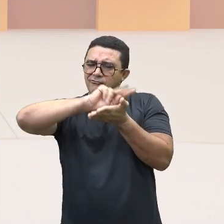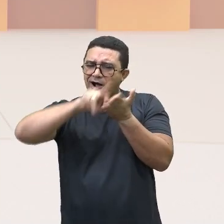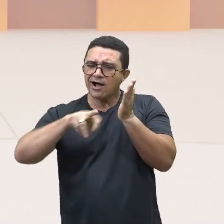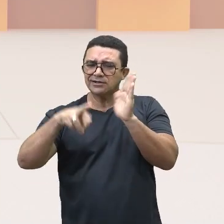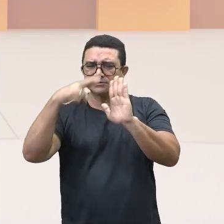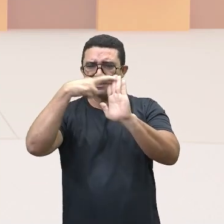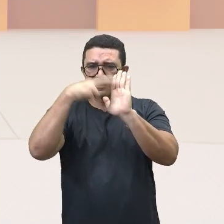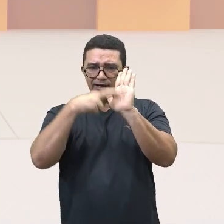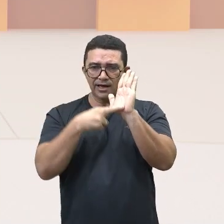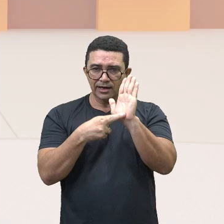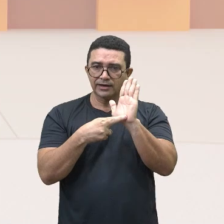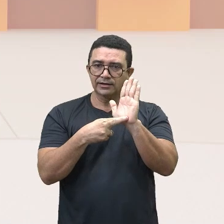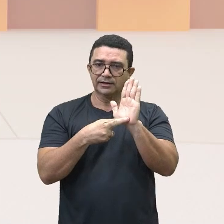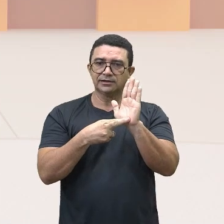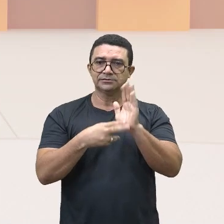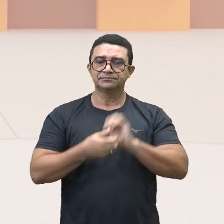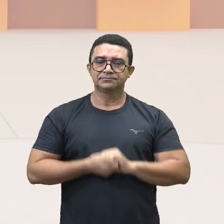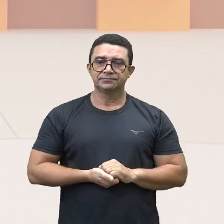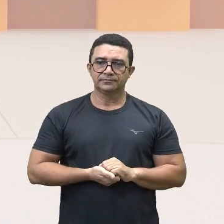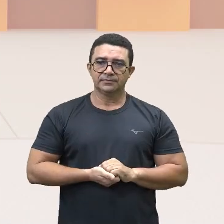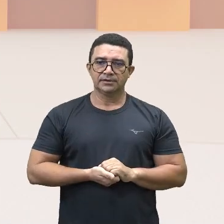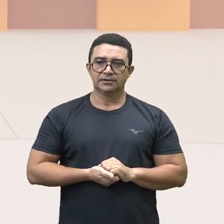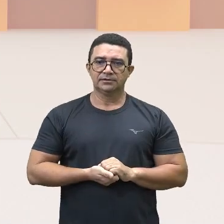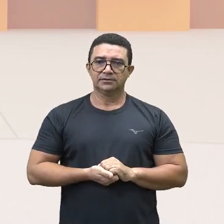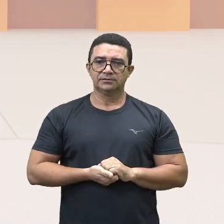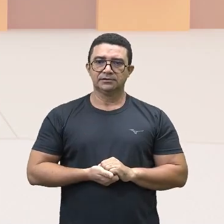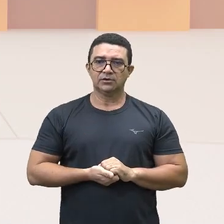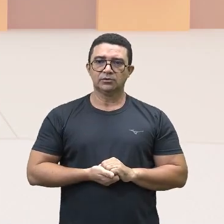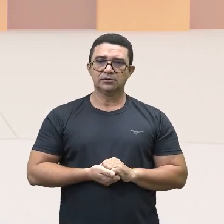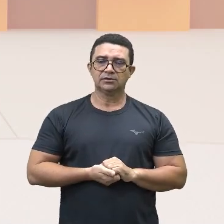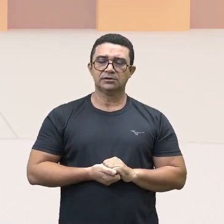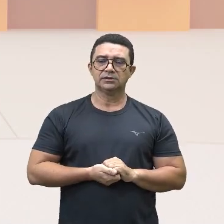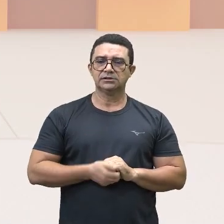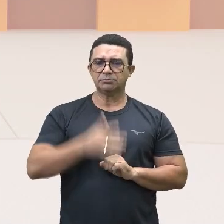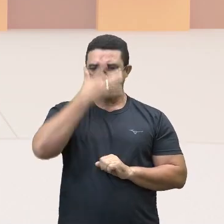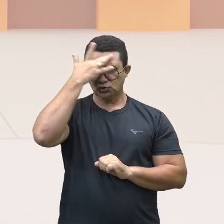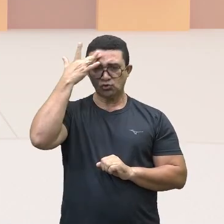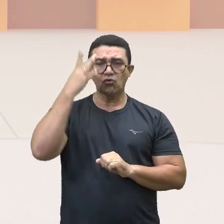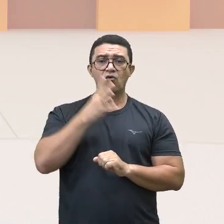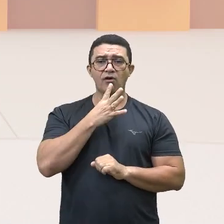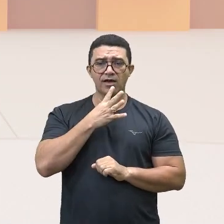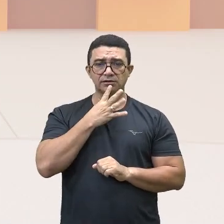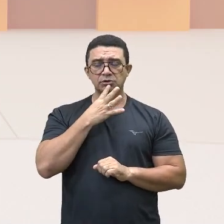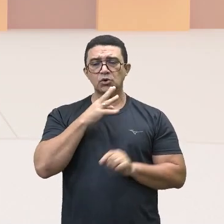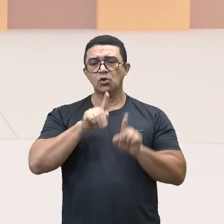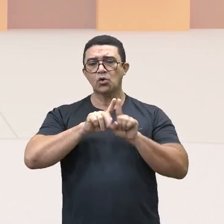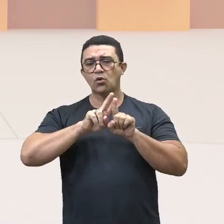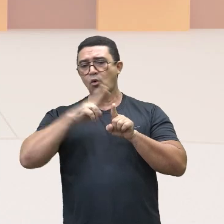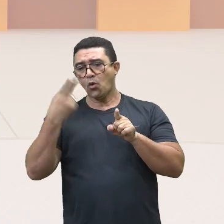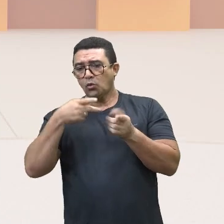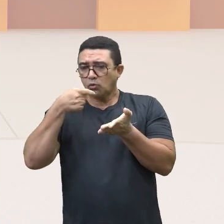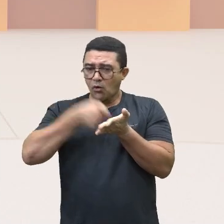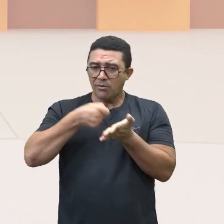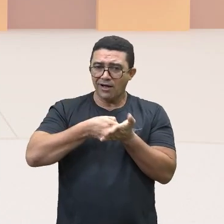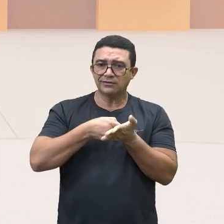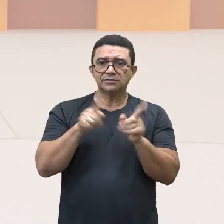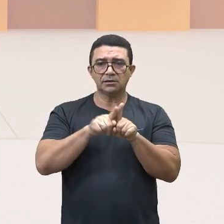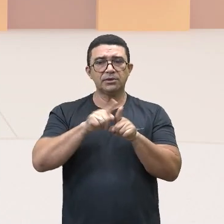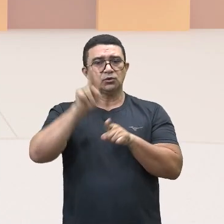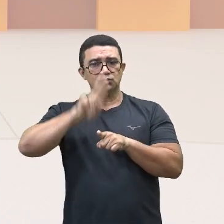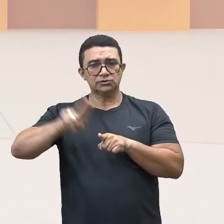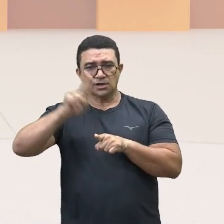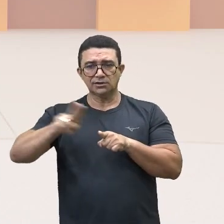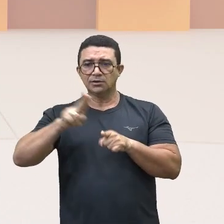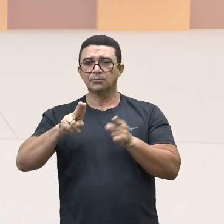executáveis coercitivamente, reconhecidas ou estabelecidas e aplicadas por